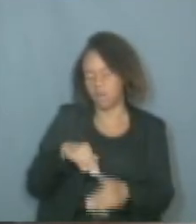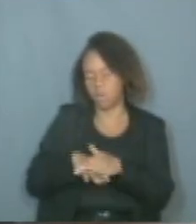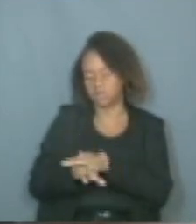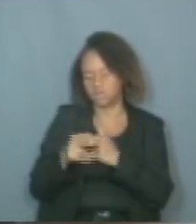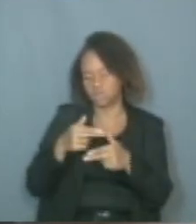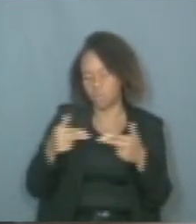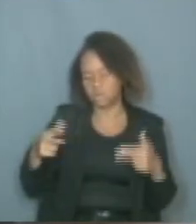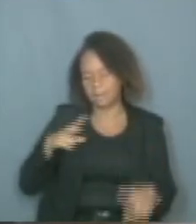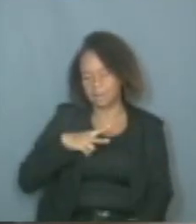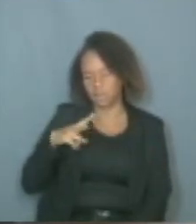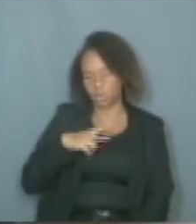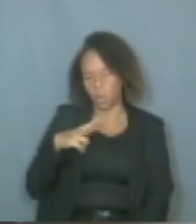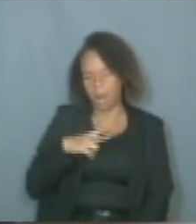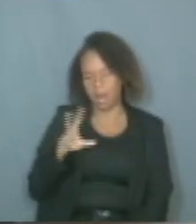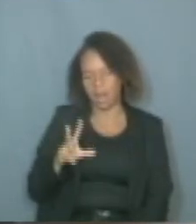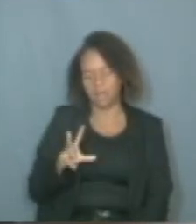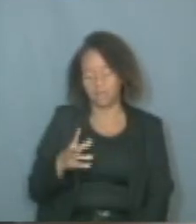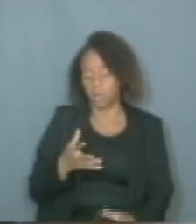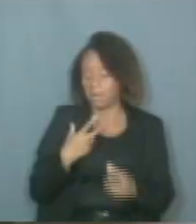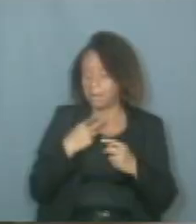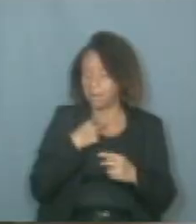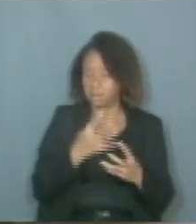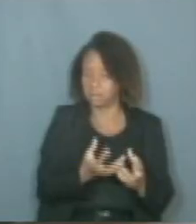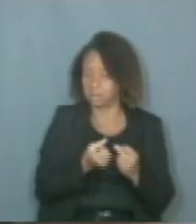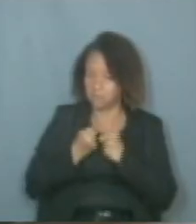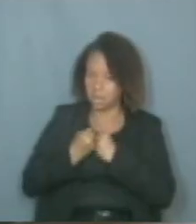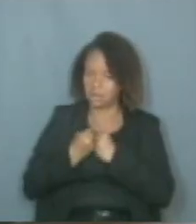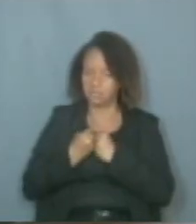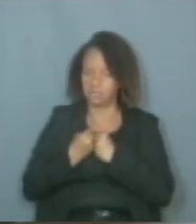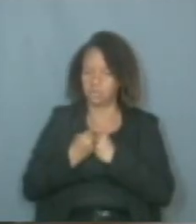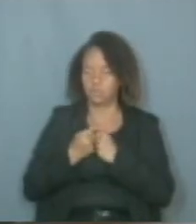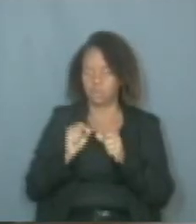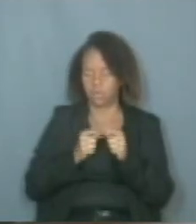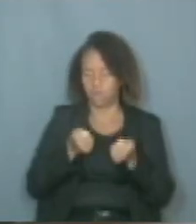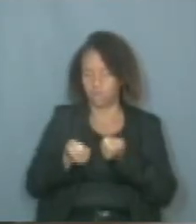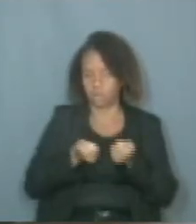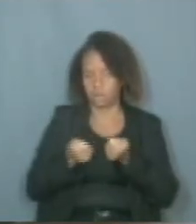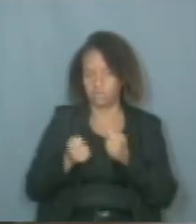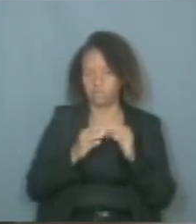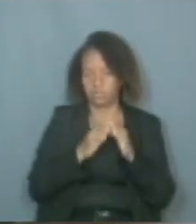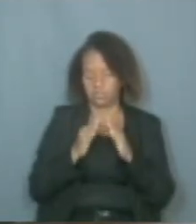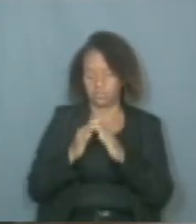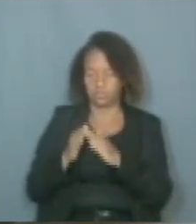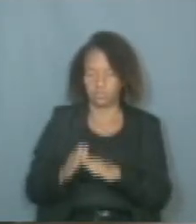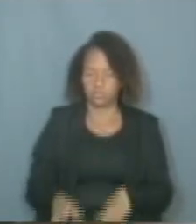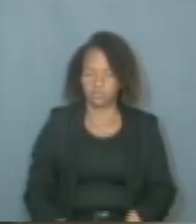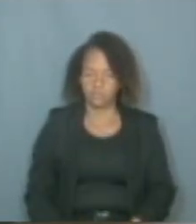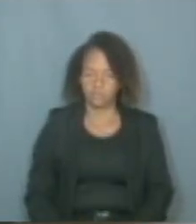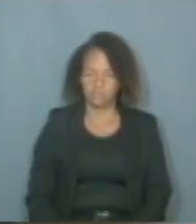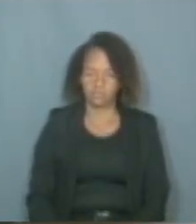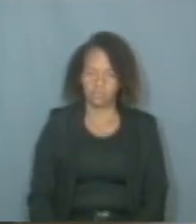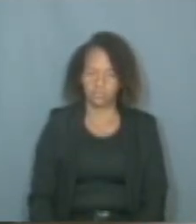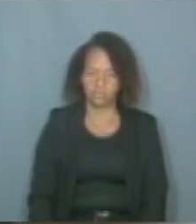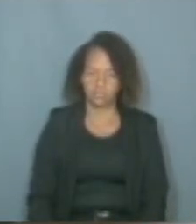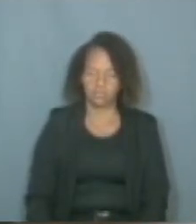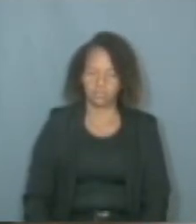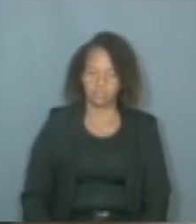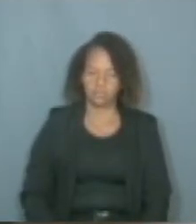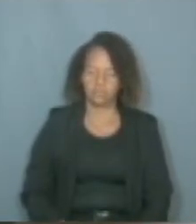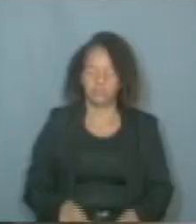seus pertences não sejam apreendidos nas ações de controle urbano. O